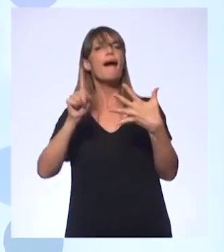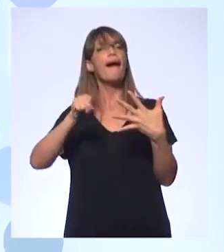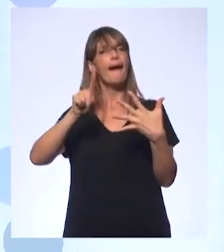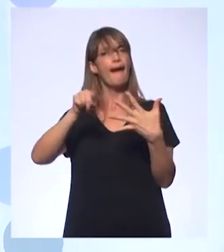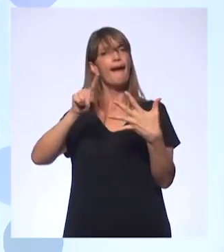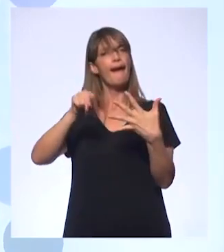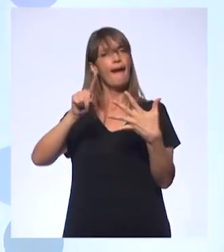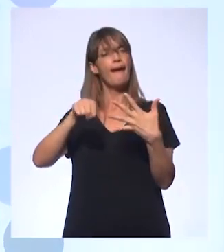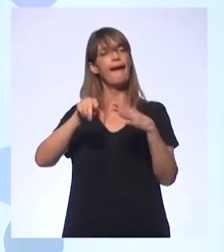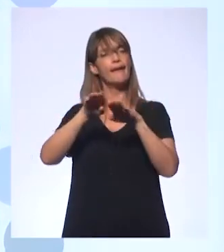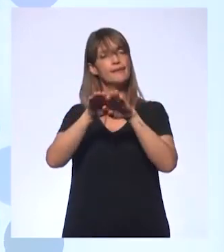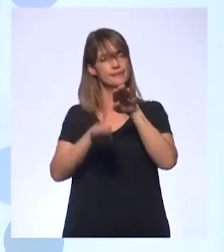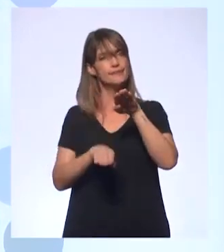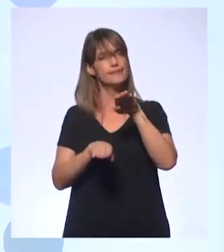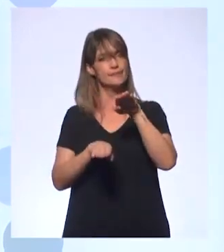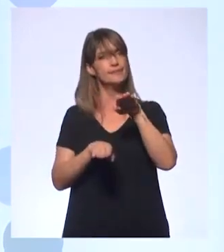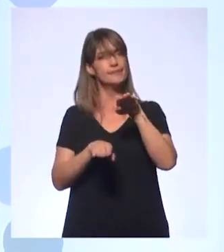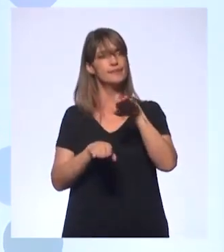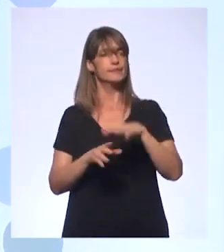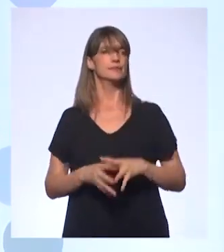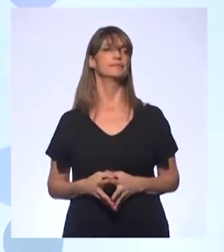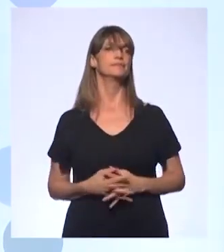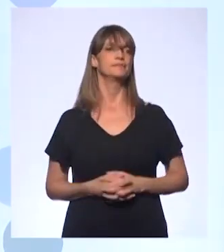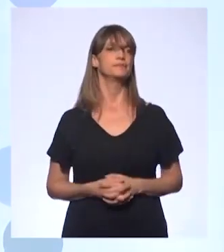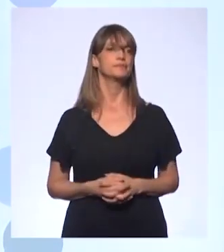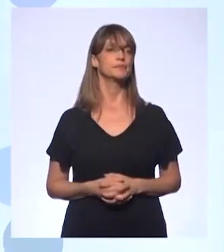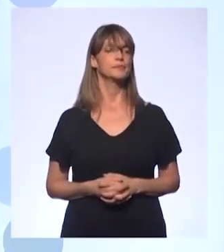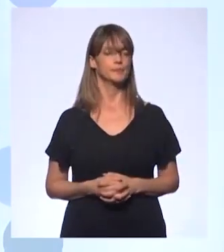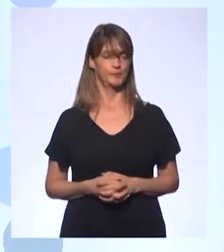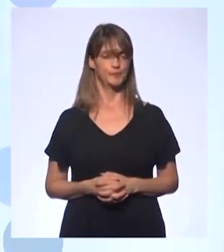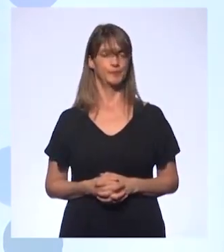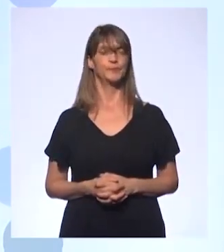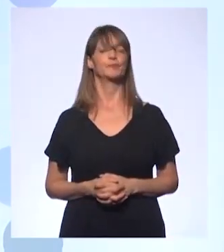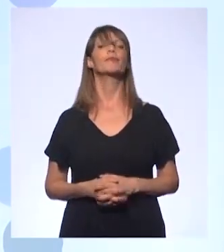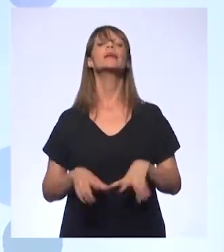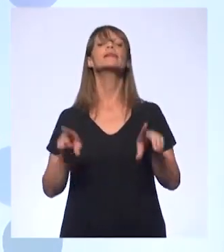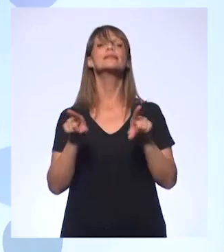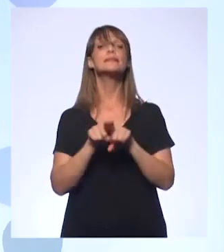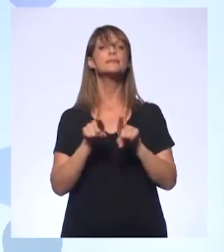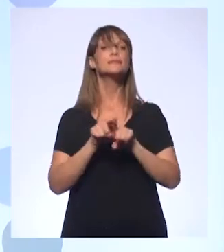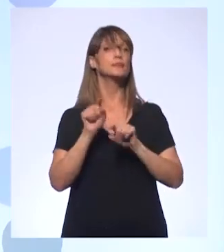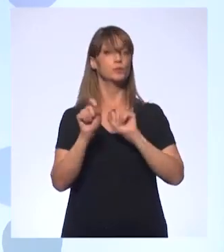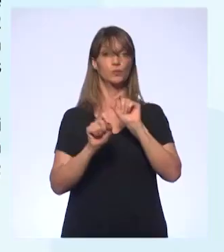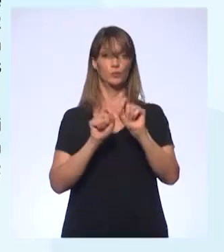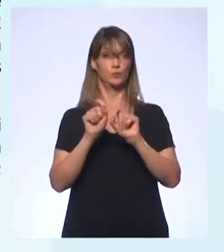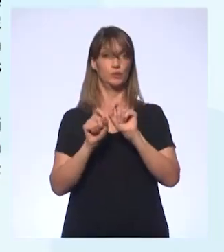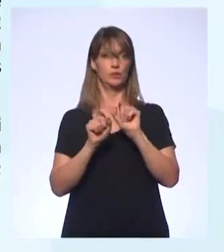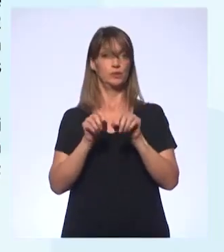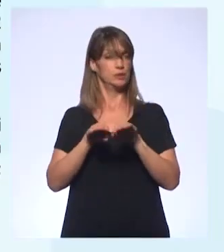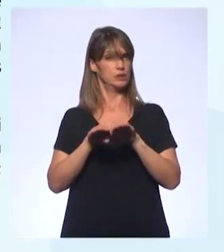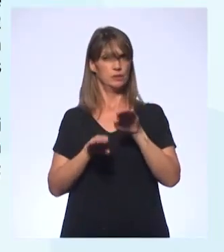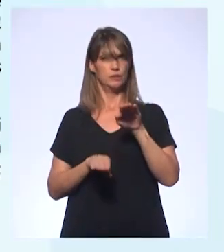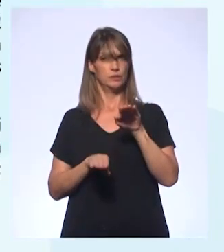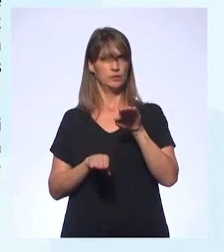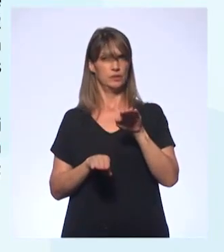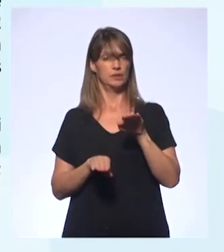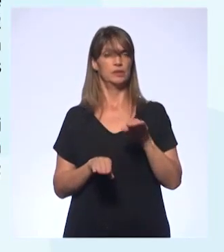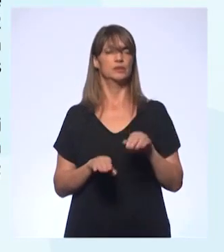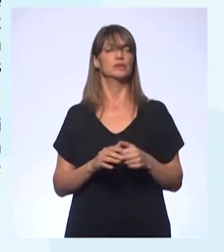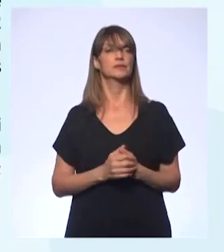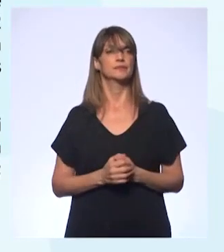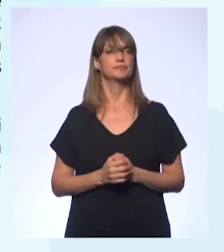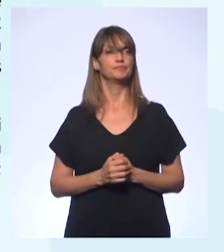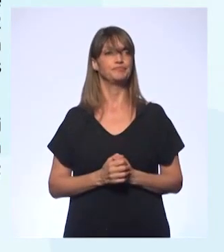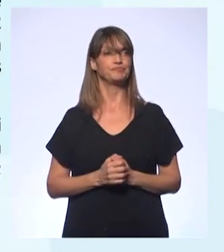problema multidimensional da desigualdade social. Então, outro aspecto importante da desigualdade é o